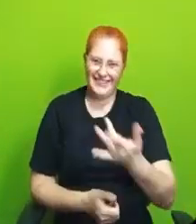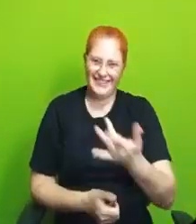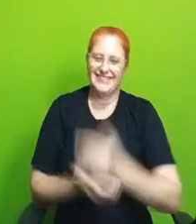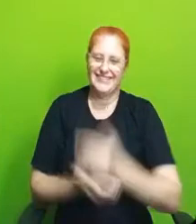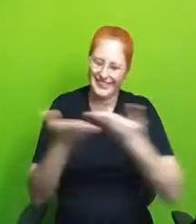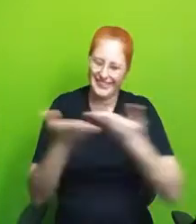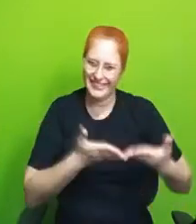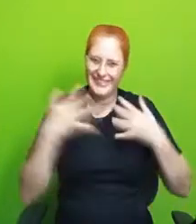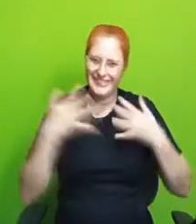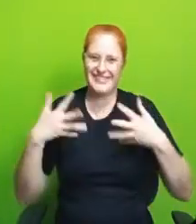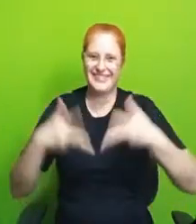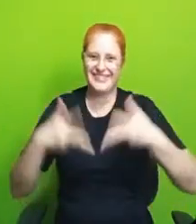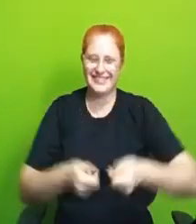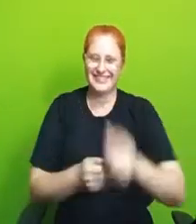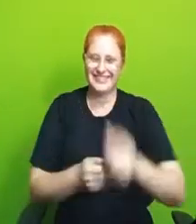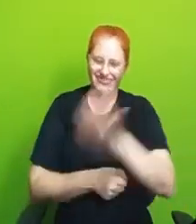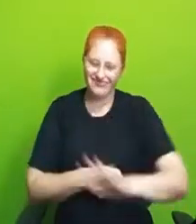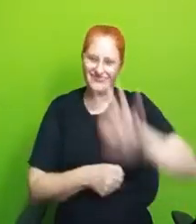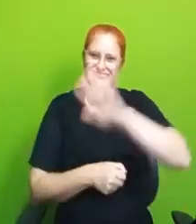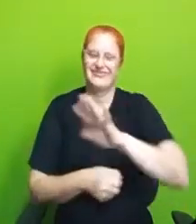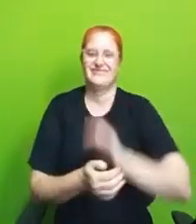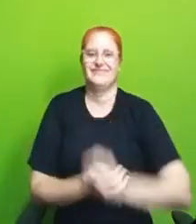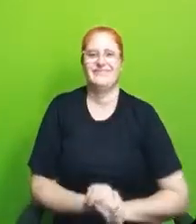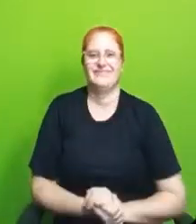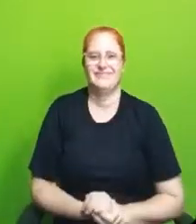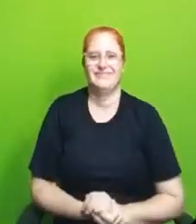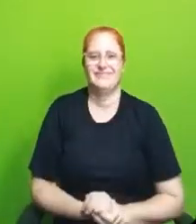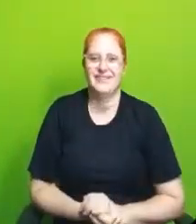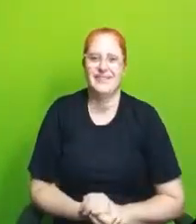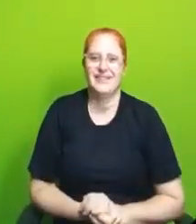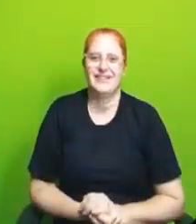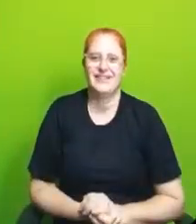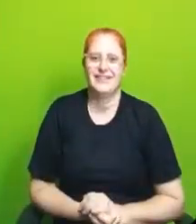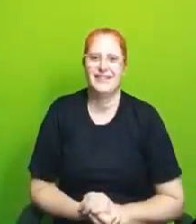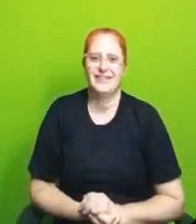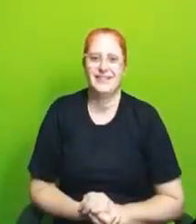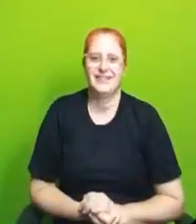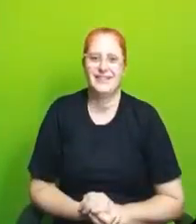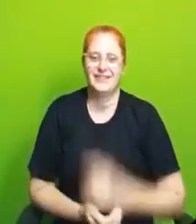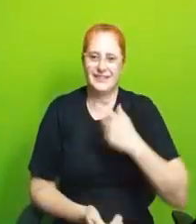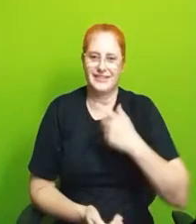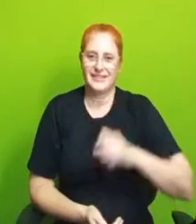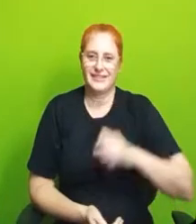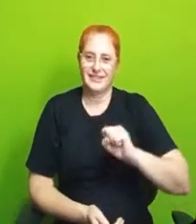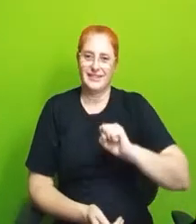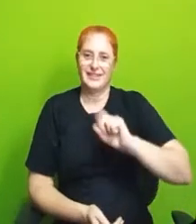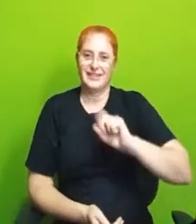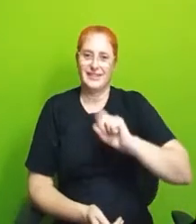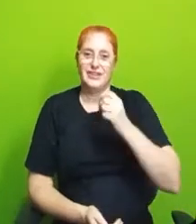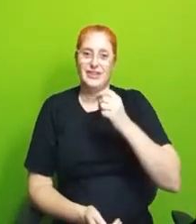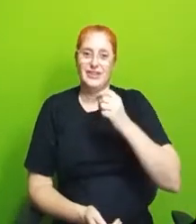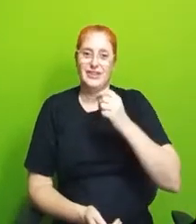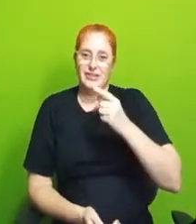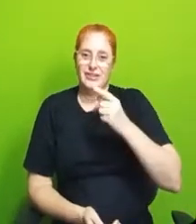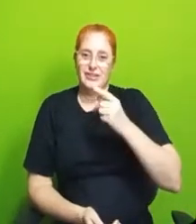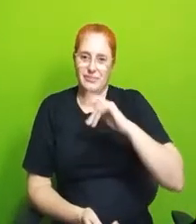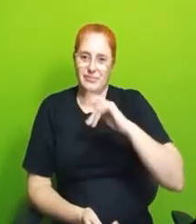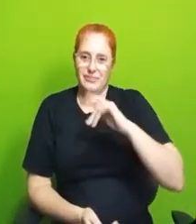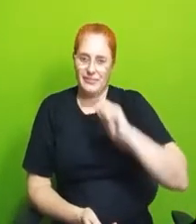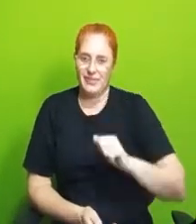e todas. É, Eu sou Sofia, Sofia Branco, eu sou do Recife, sou militante do Fórum de Mulheres